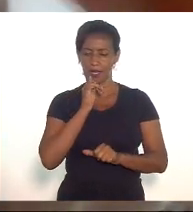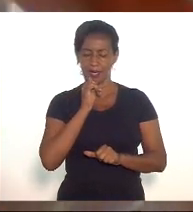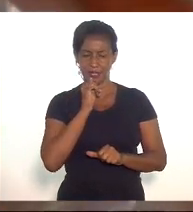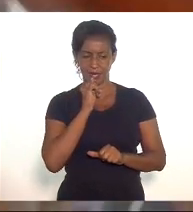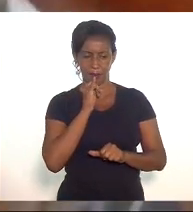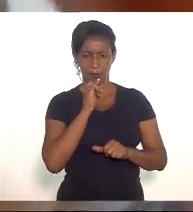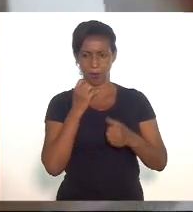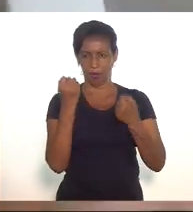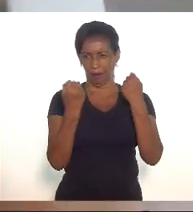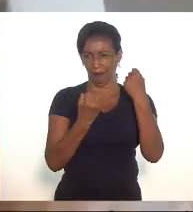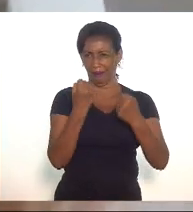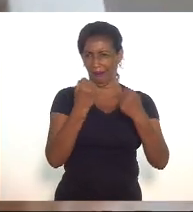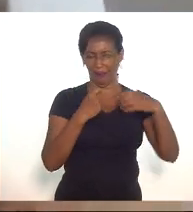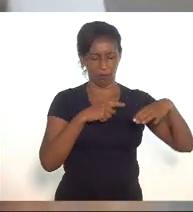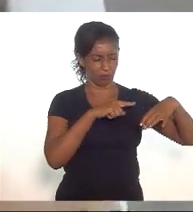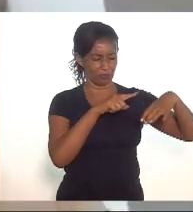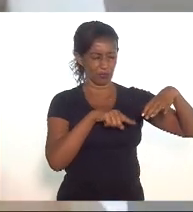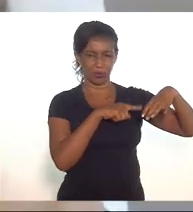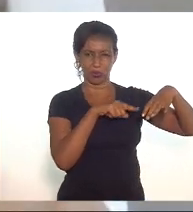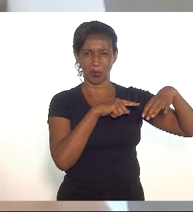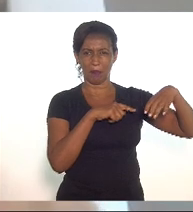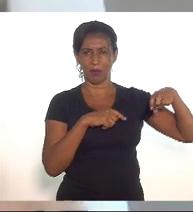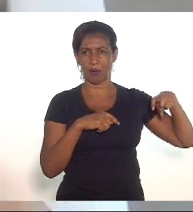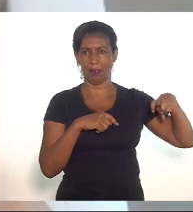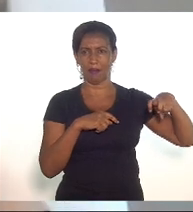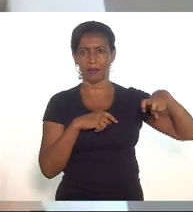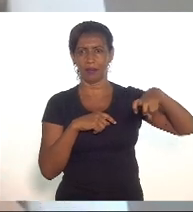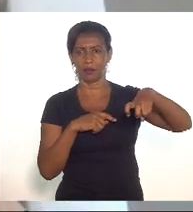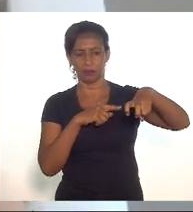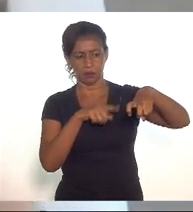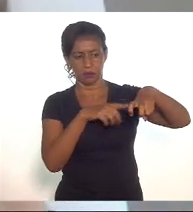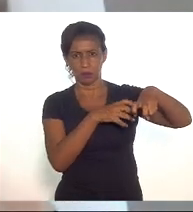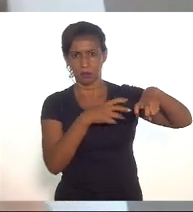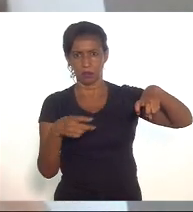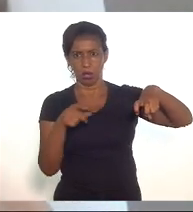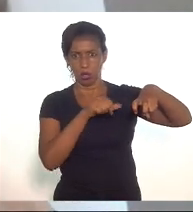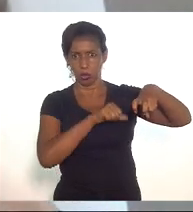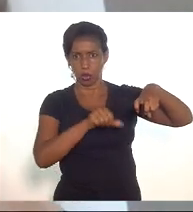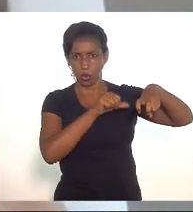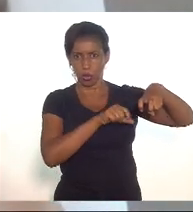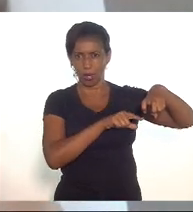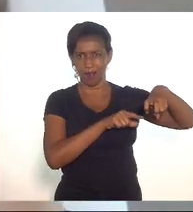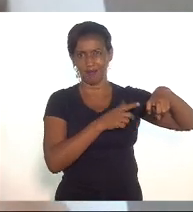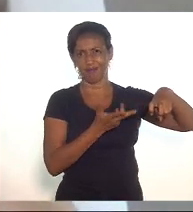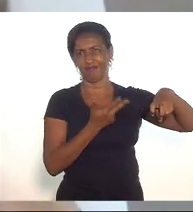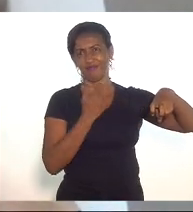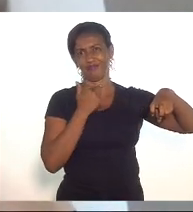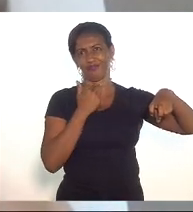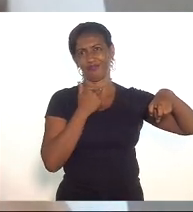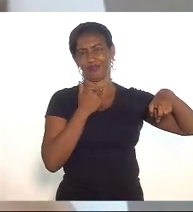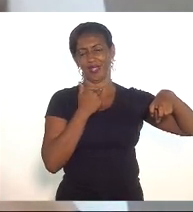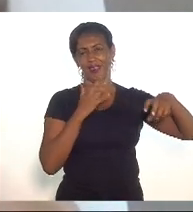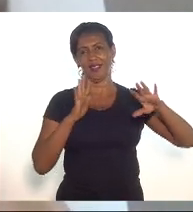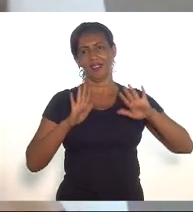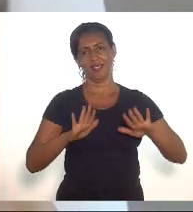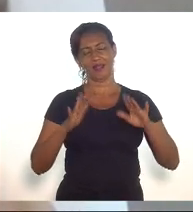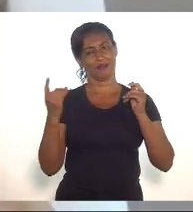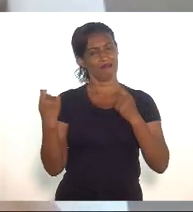movimento. Então, a grande dificuldade é ter a